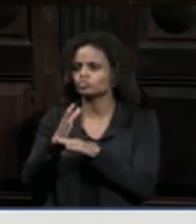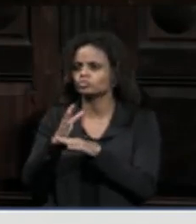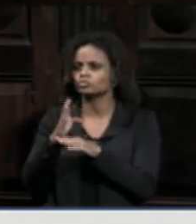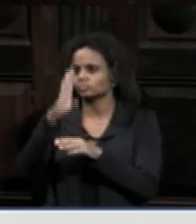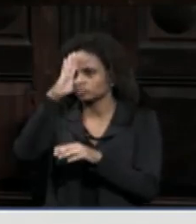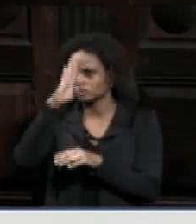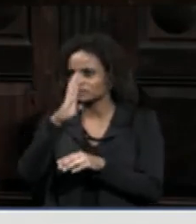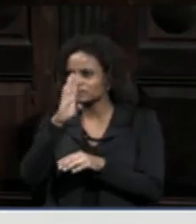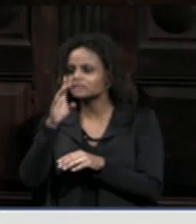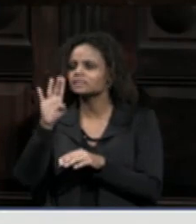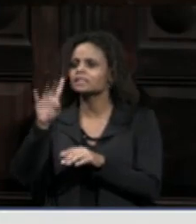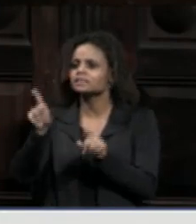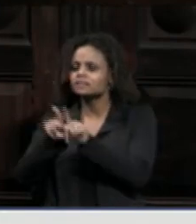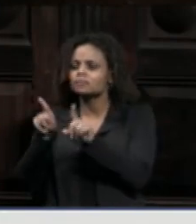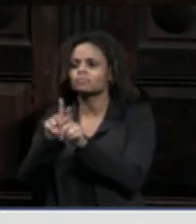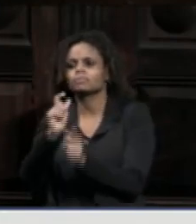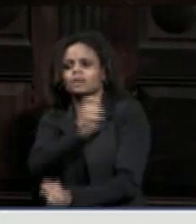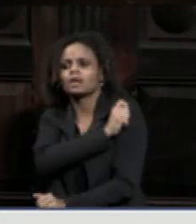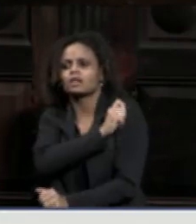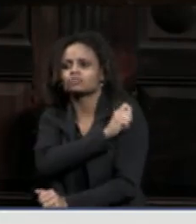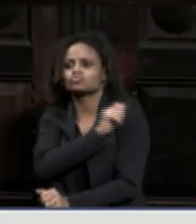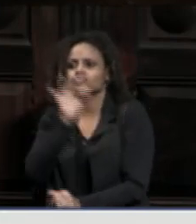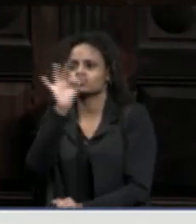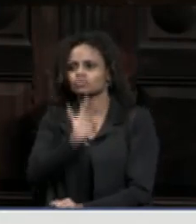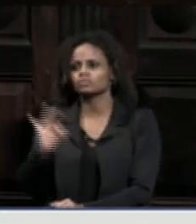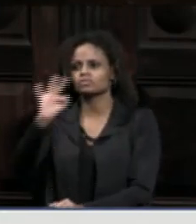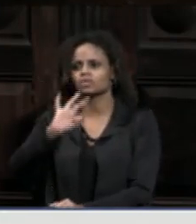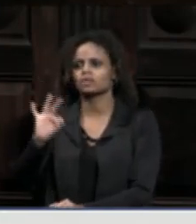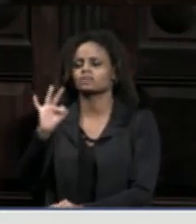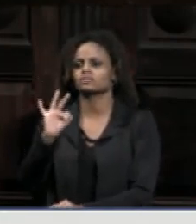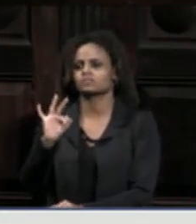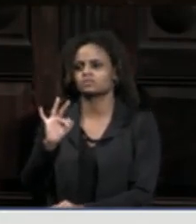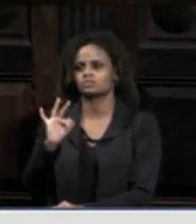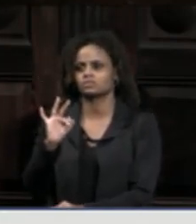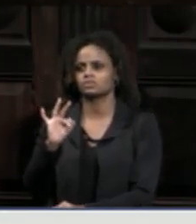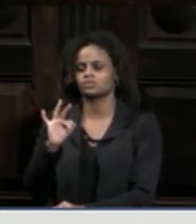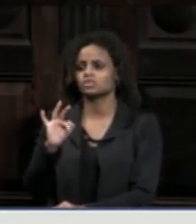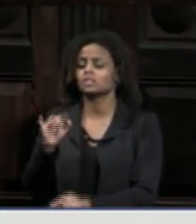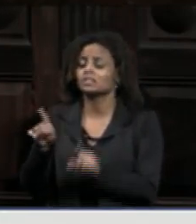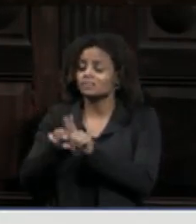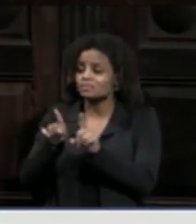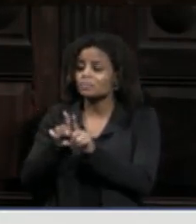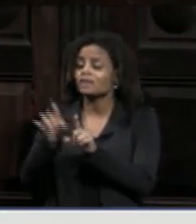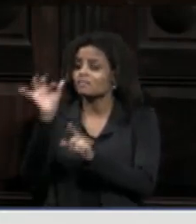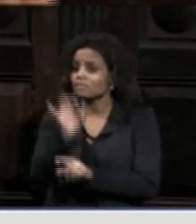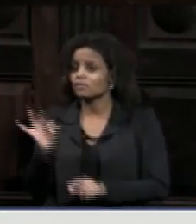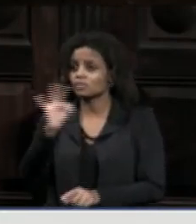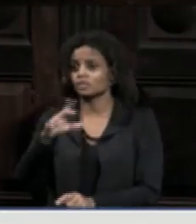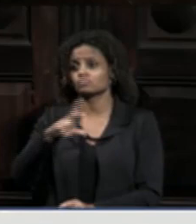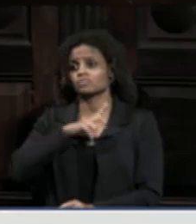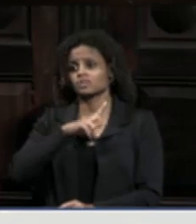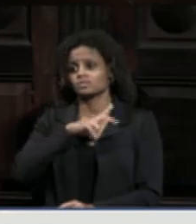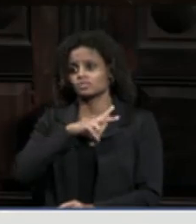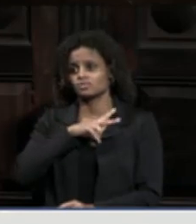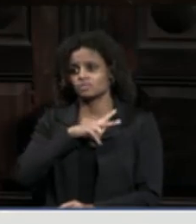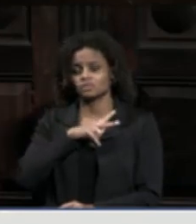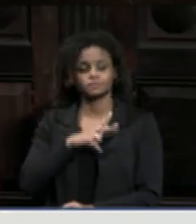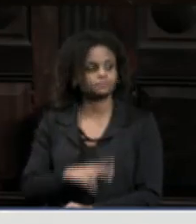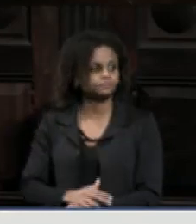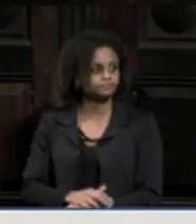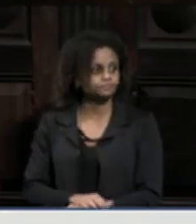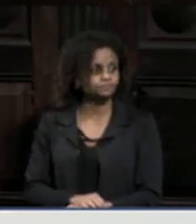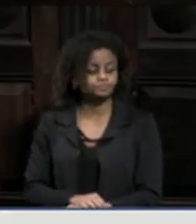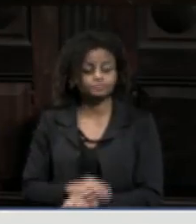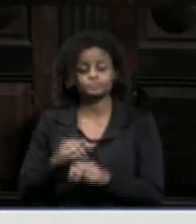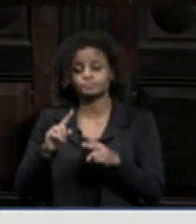para o ensino superior. Não apenas o ensino superior público, mas o ensino superior